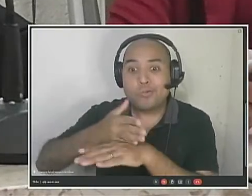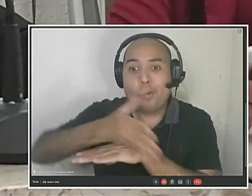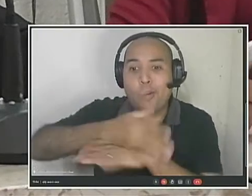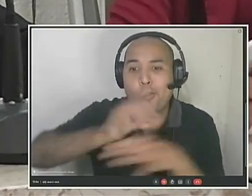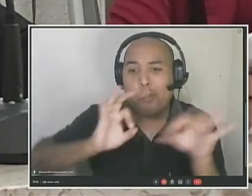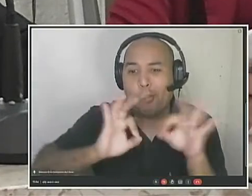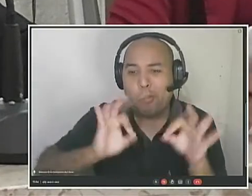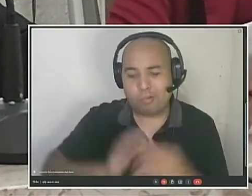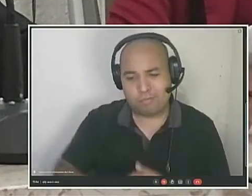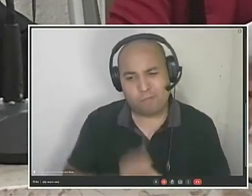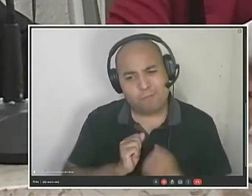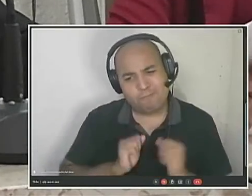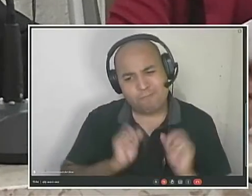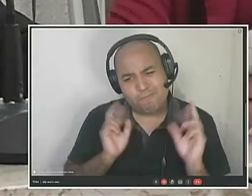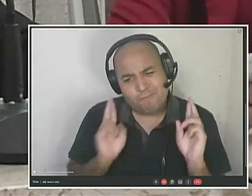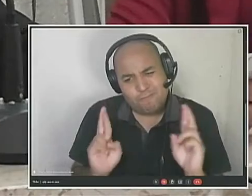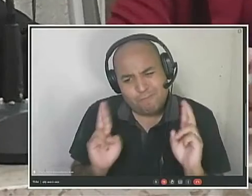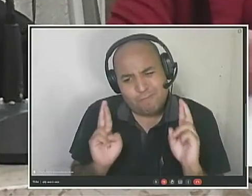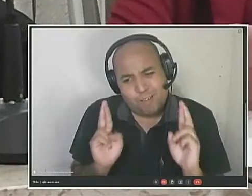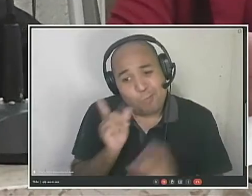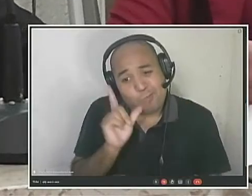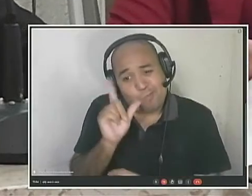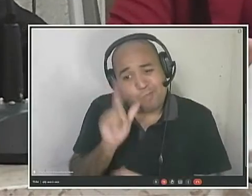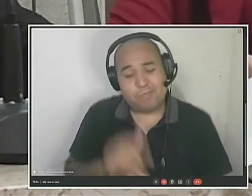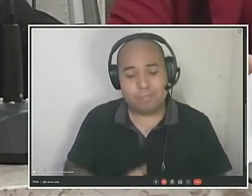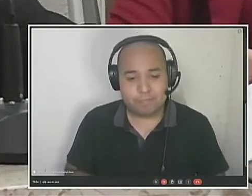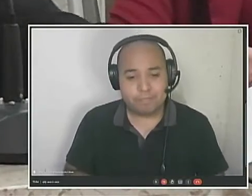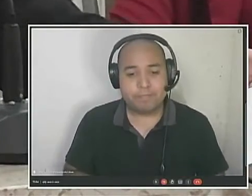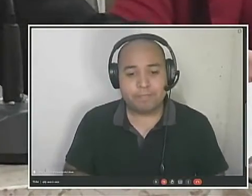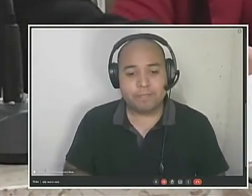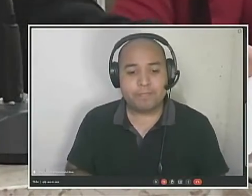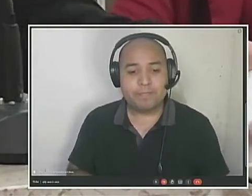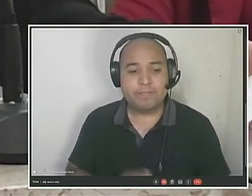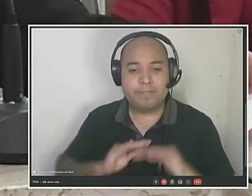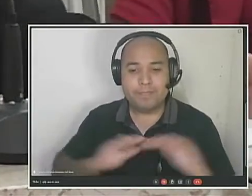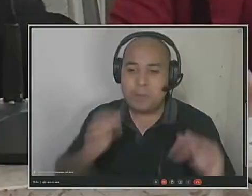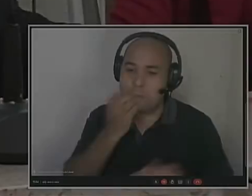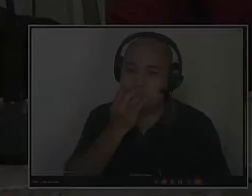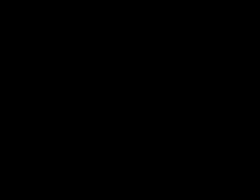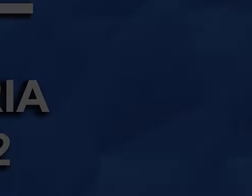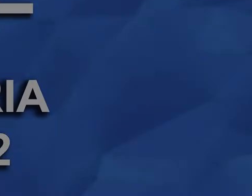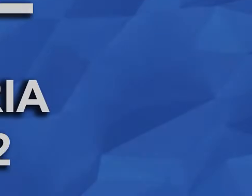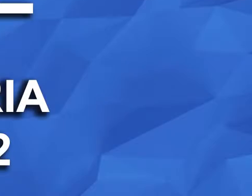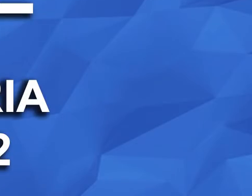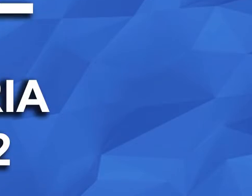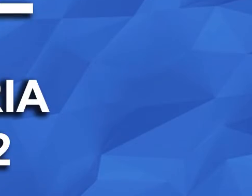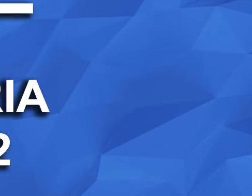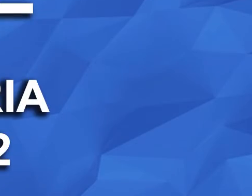Então vamos esperar isso, que isso aconteça. É isso aí, boa noite a todos.